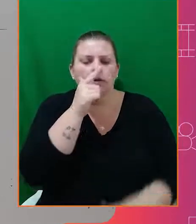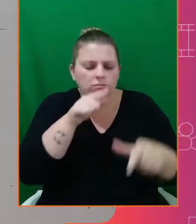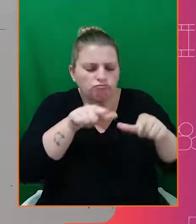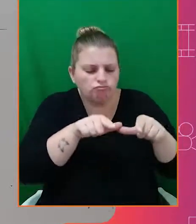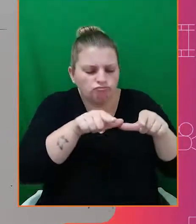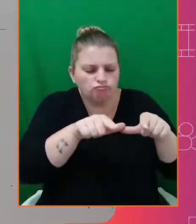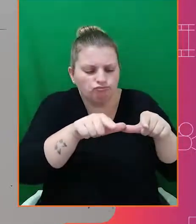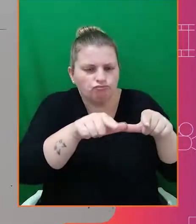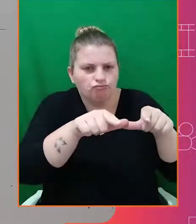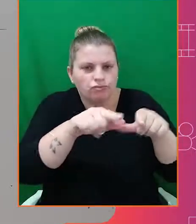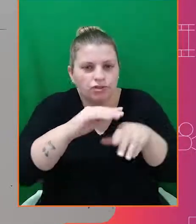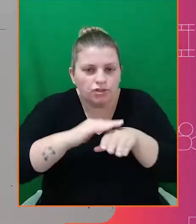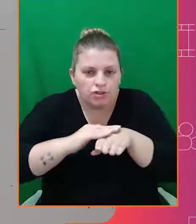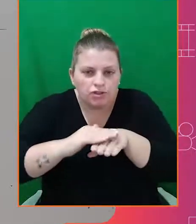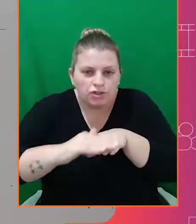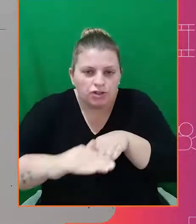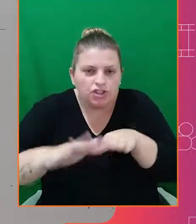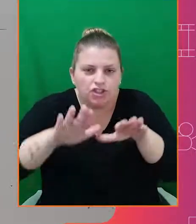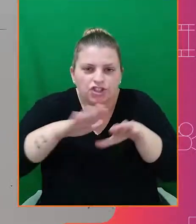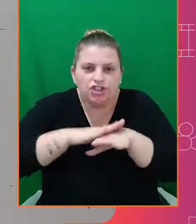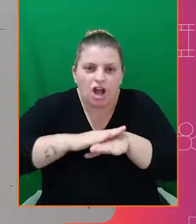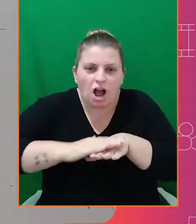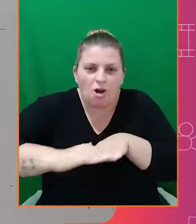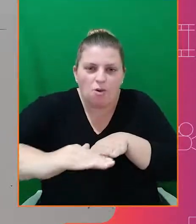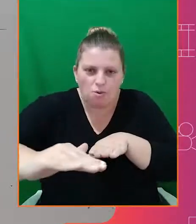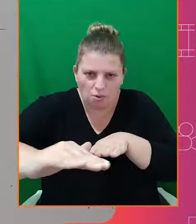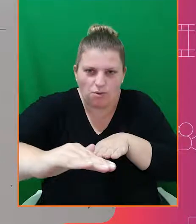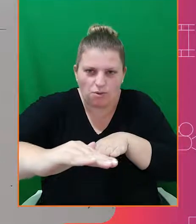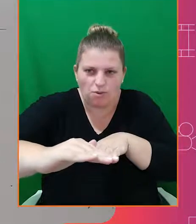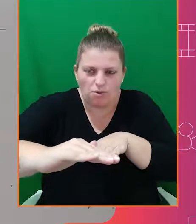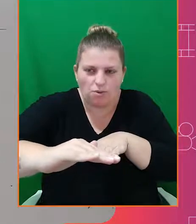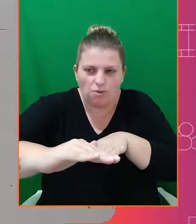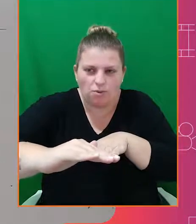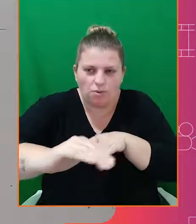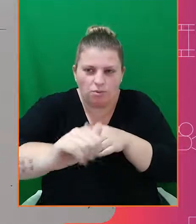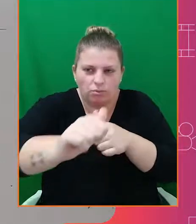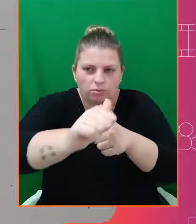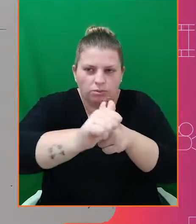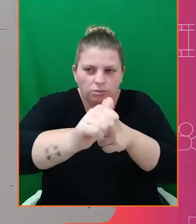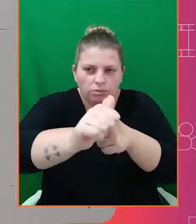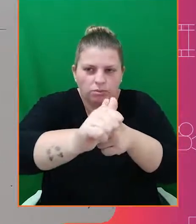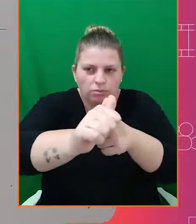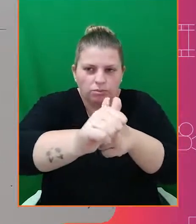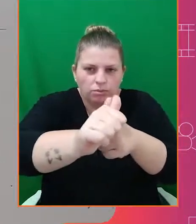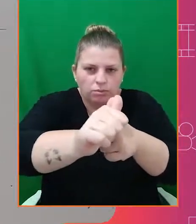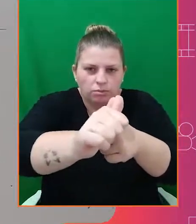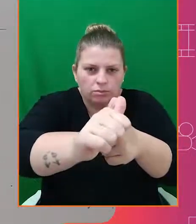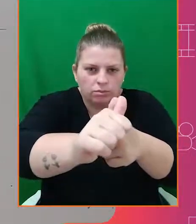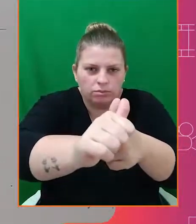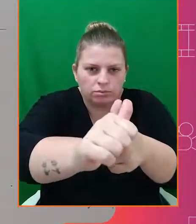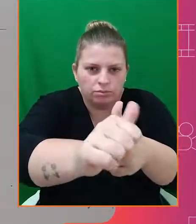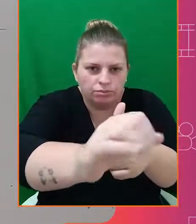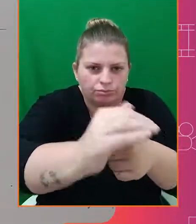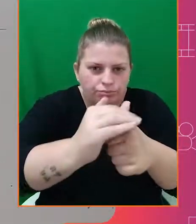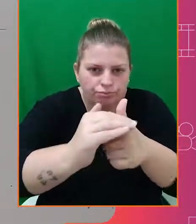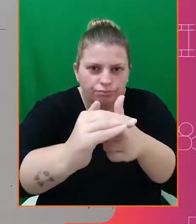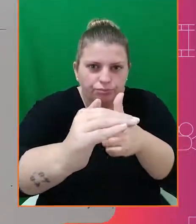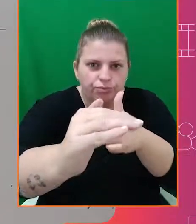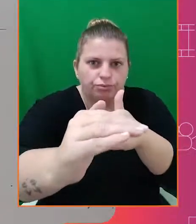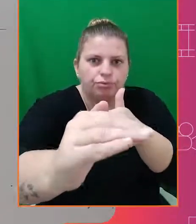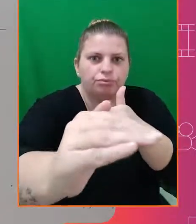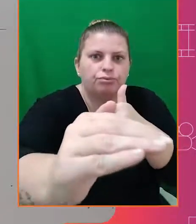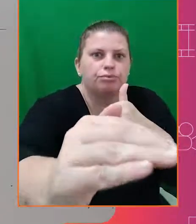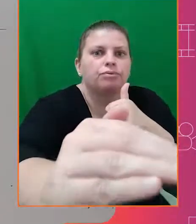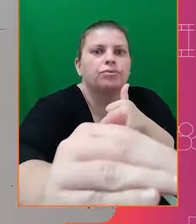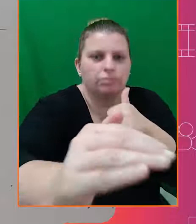piso, e que elas vão se aproximando conforme o piso vai se distanciando da